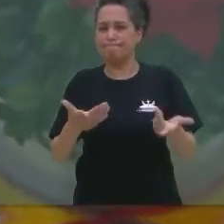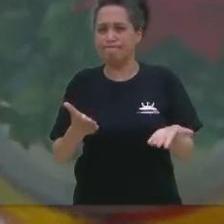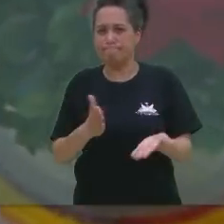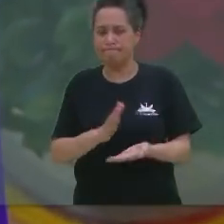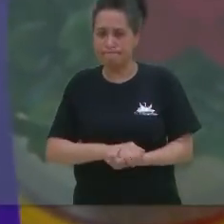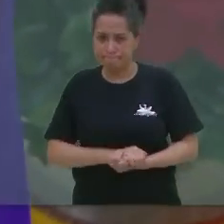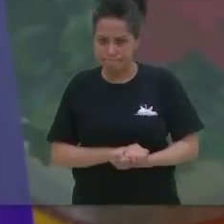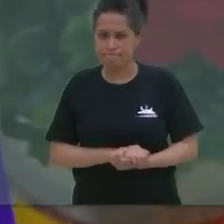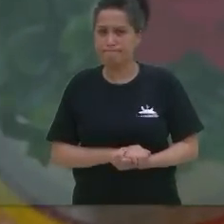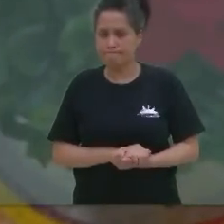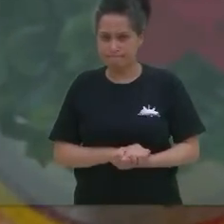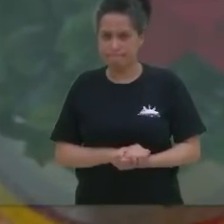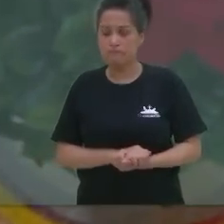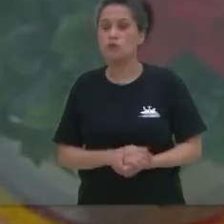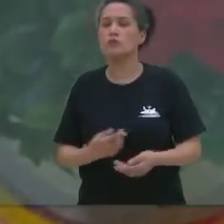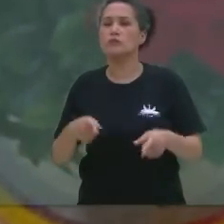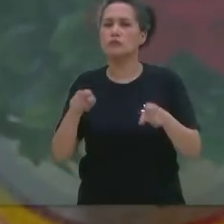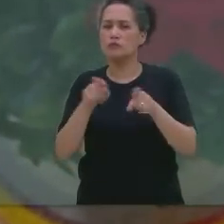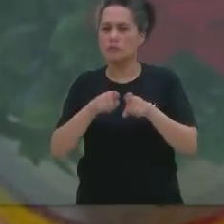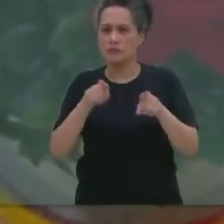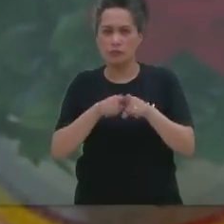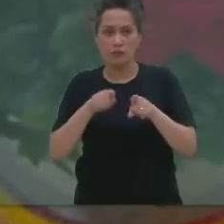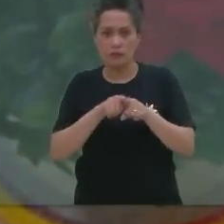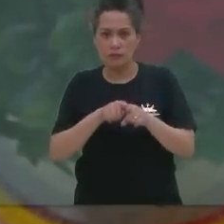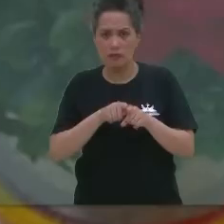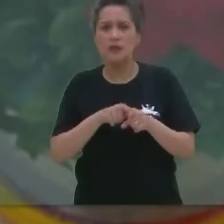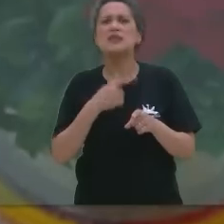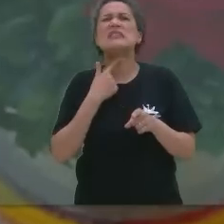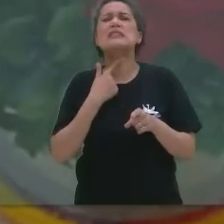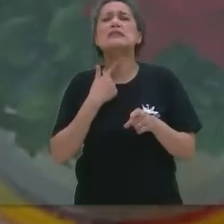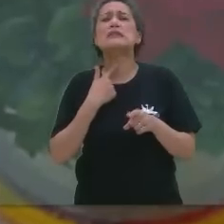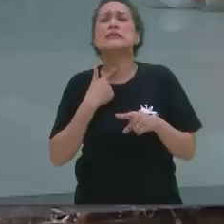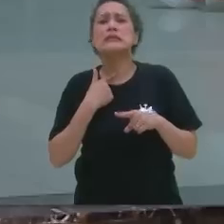Bebedeira, orgias sexuais,